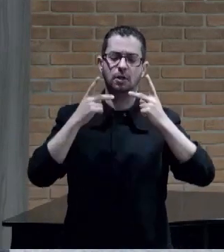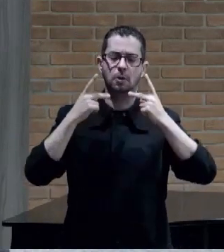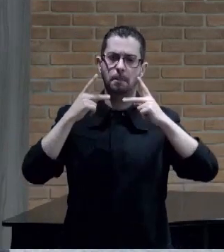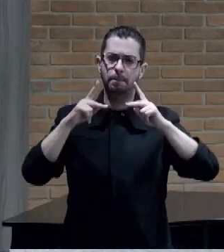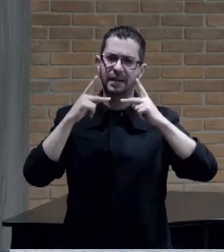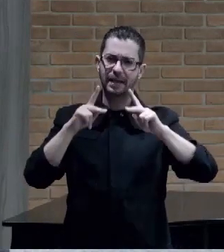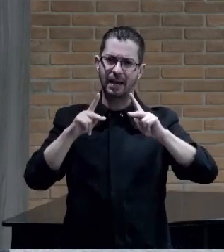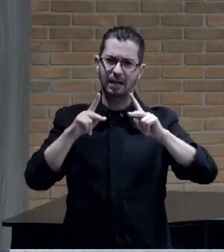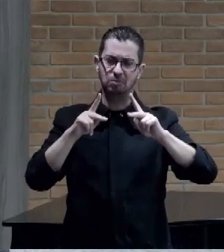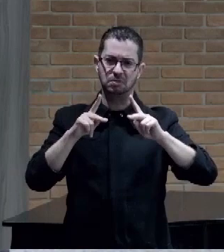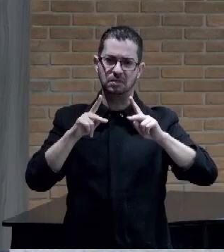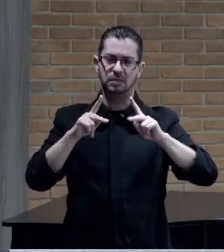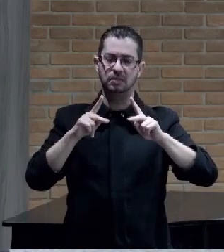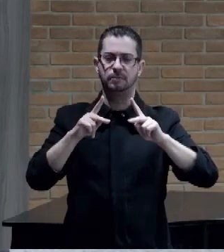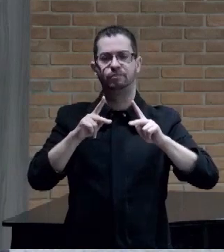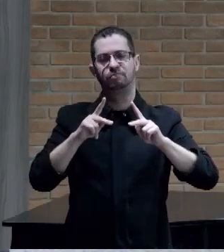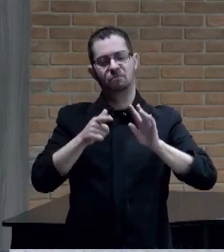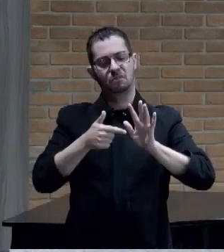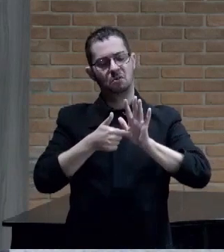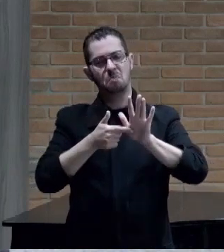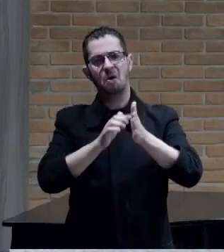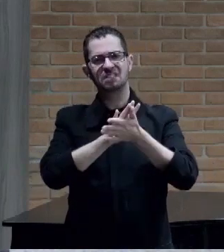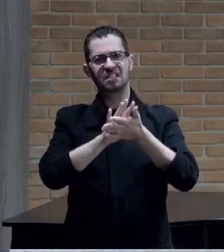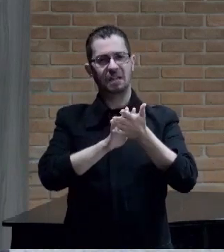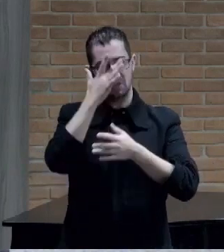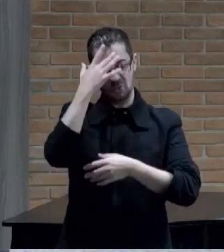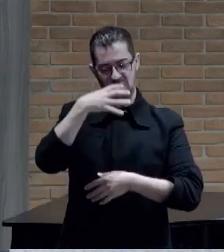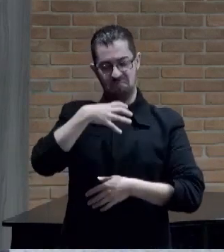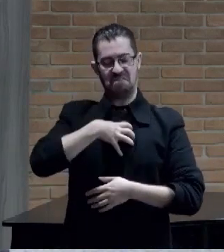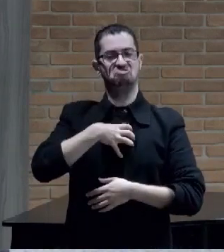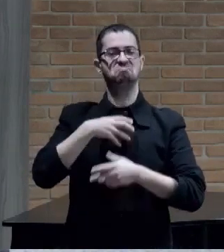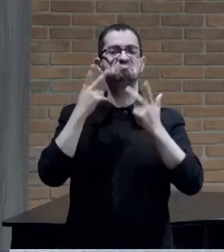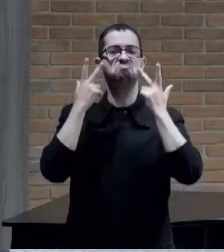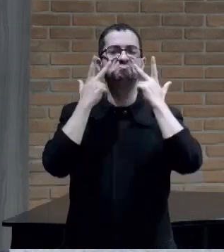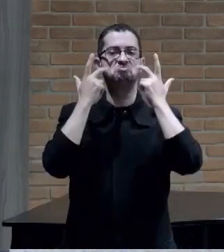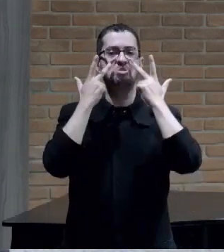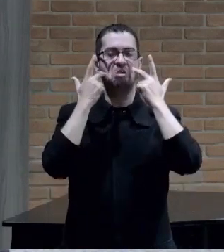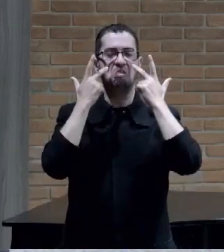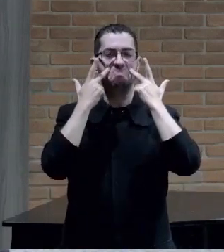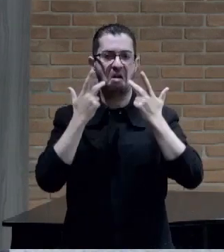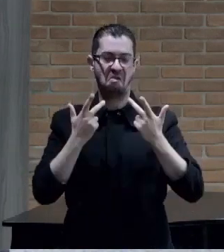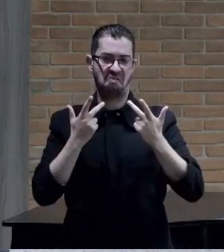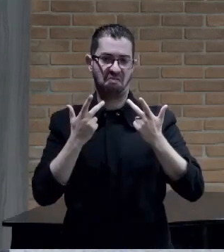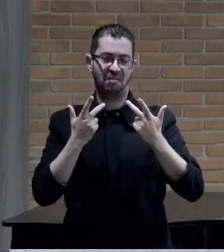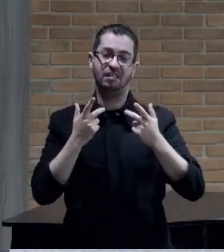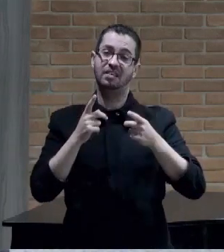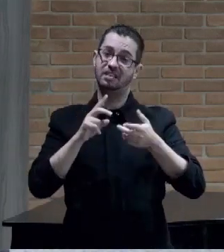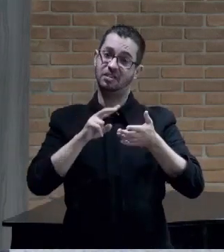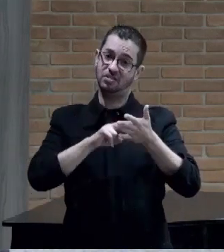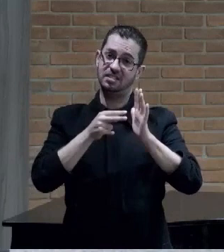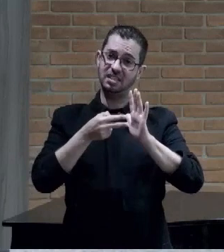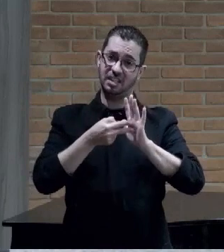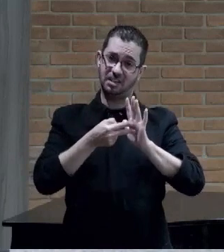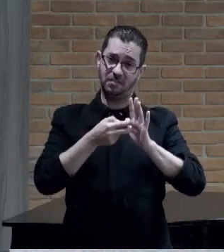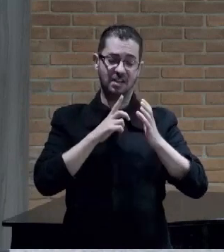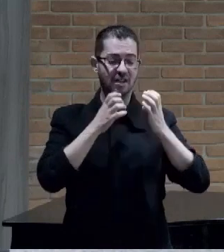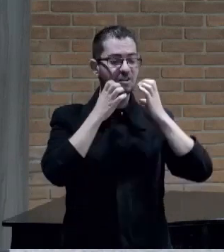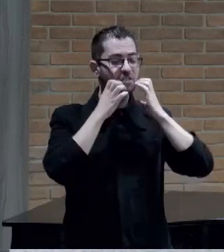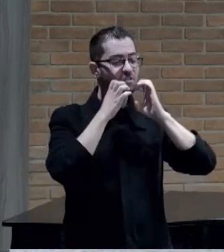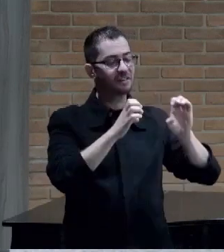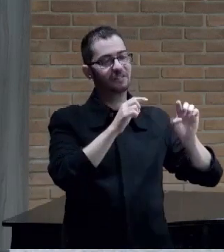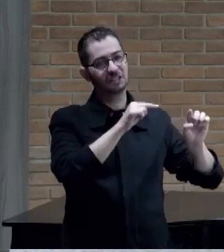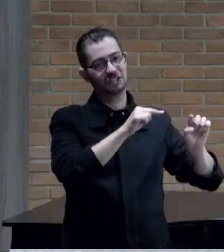ele não traz nenhum desses incômodos para nós, então nós estamos diante de um evangelho